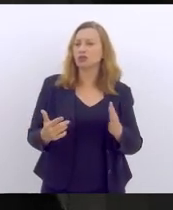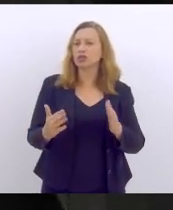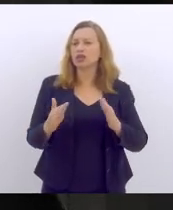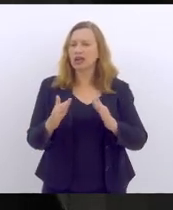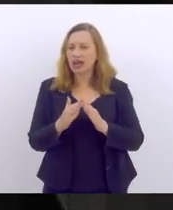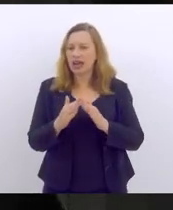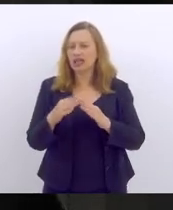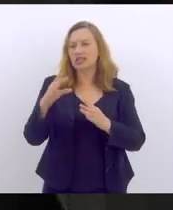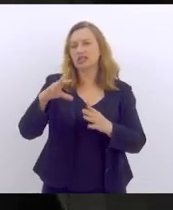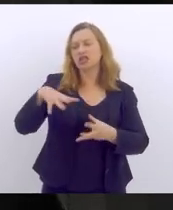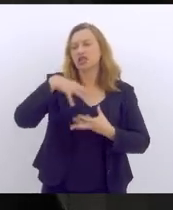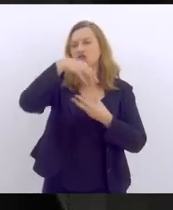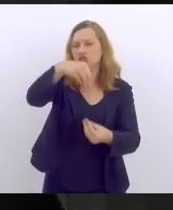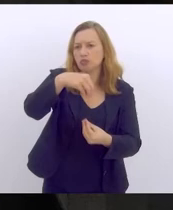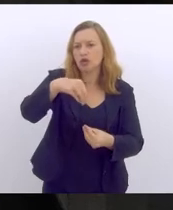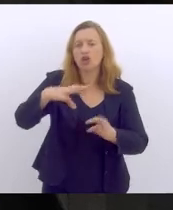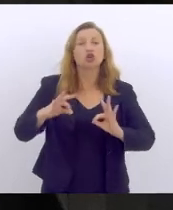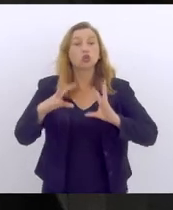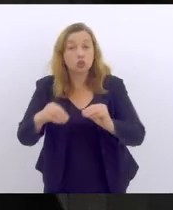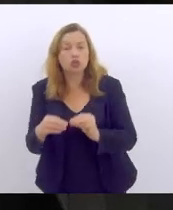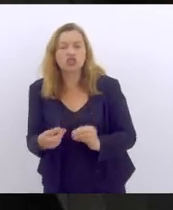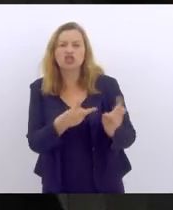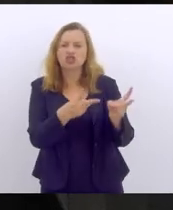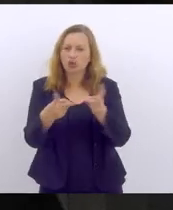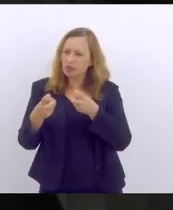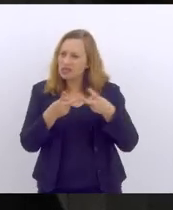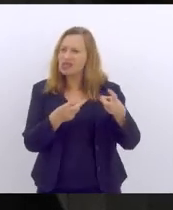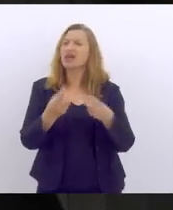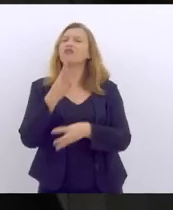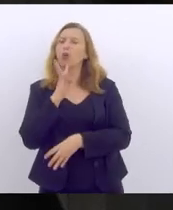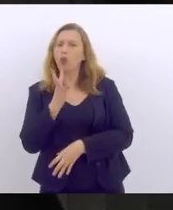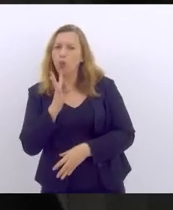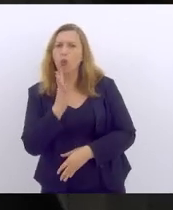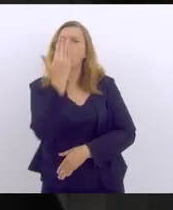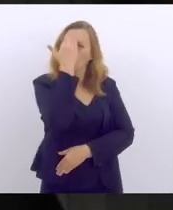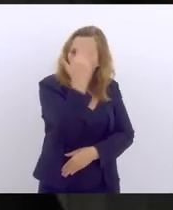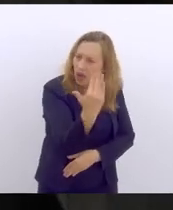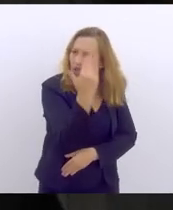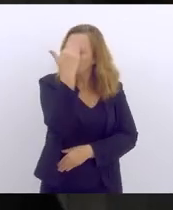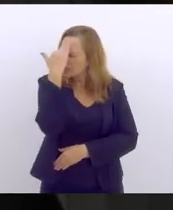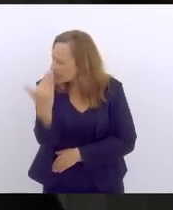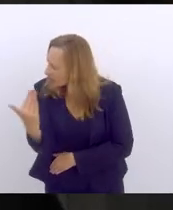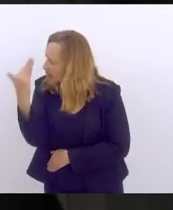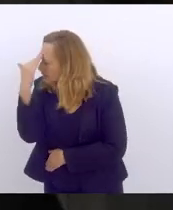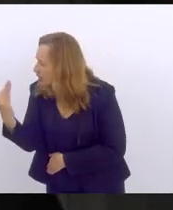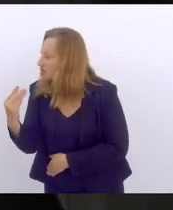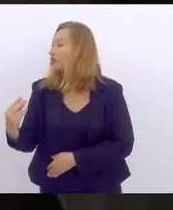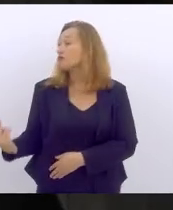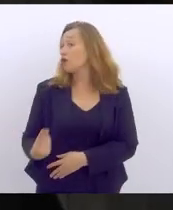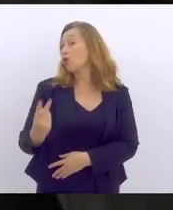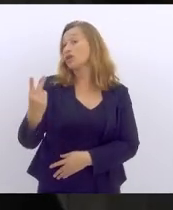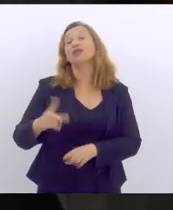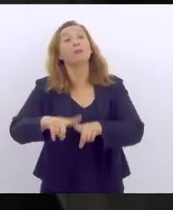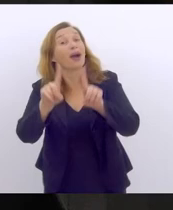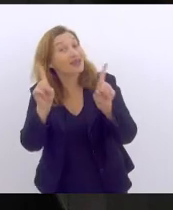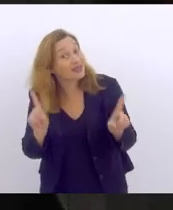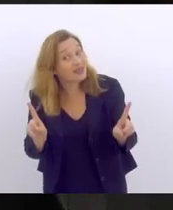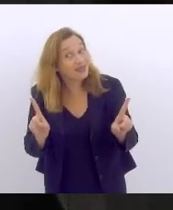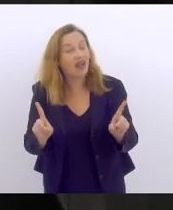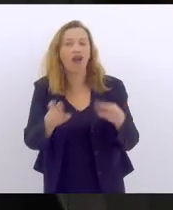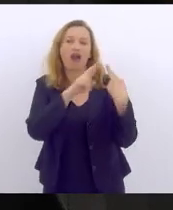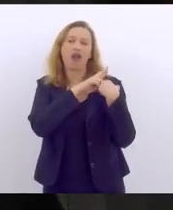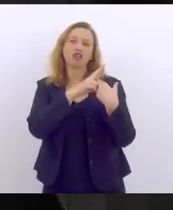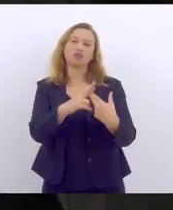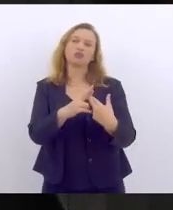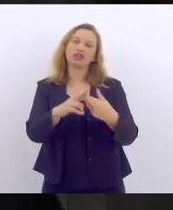associações comunitárias tudo isso a gente reconhece agradece enfim valoriza mas a